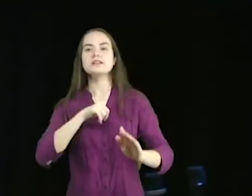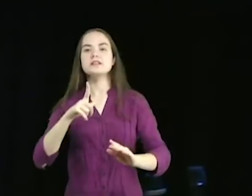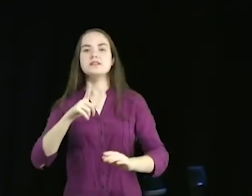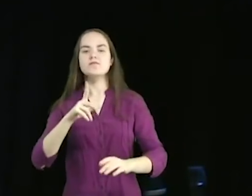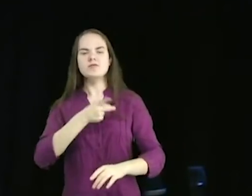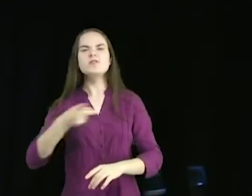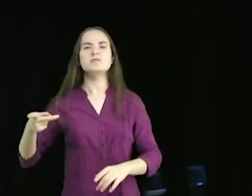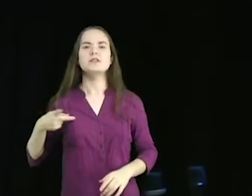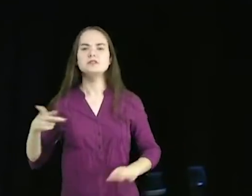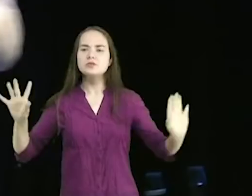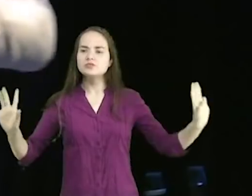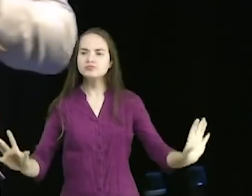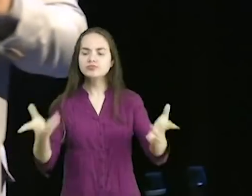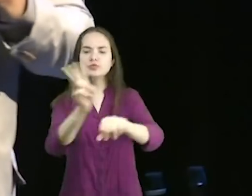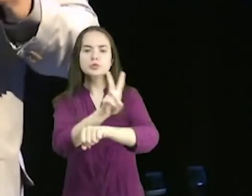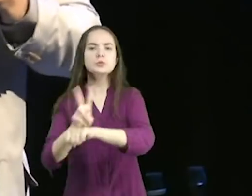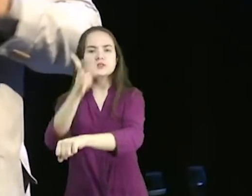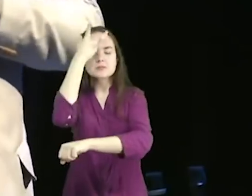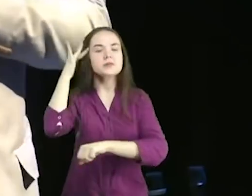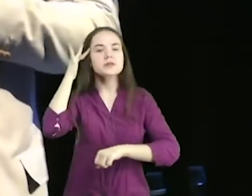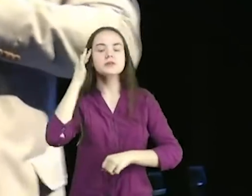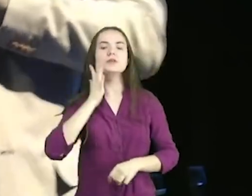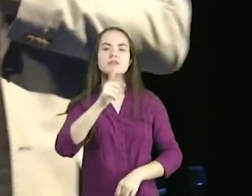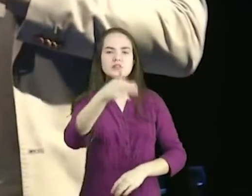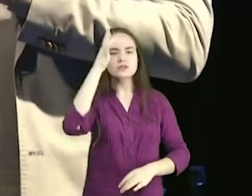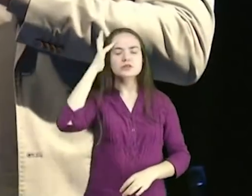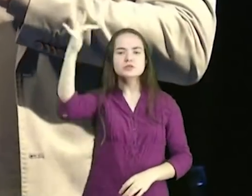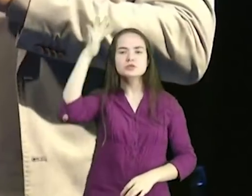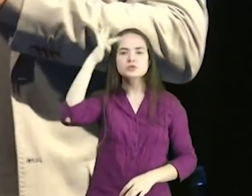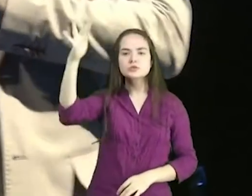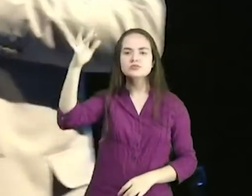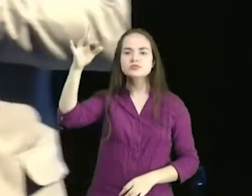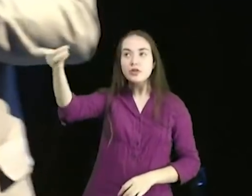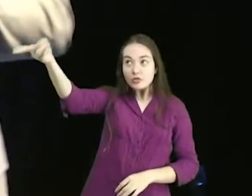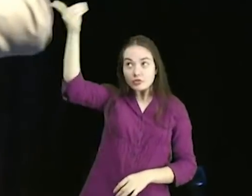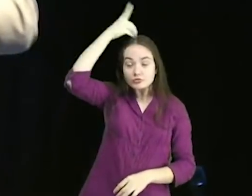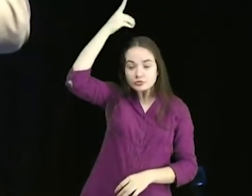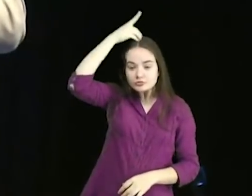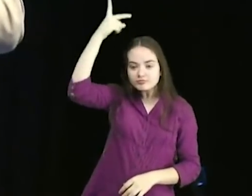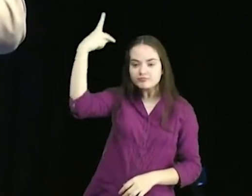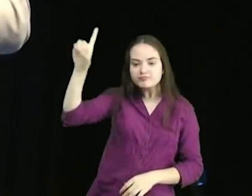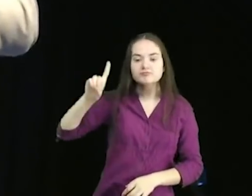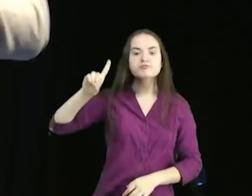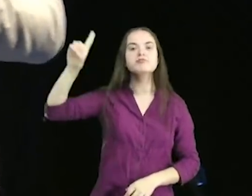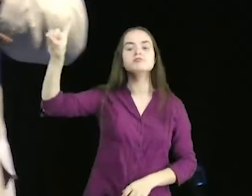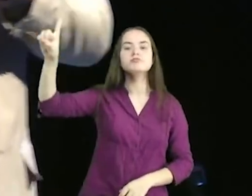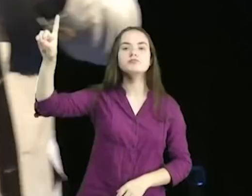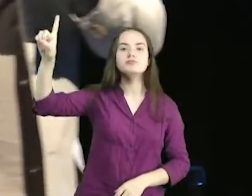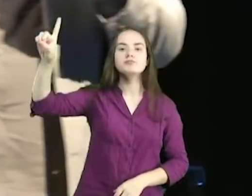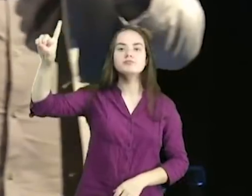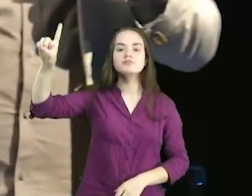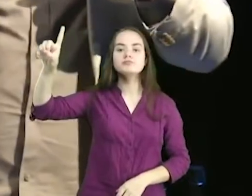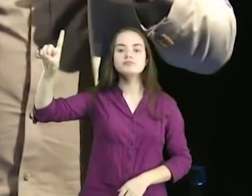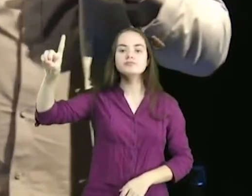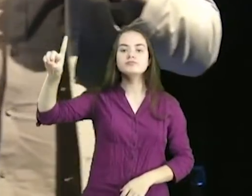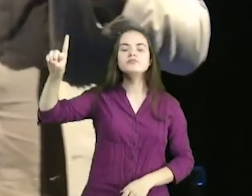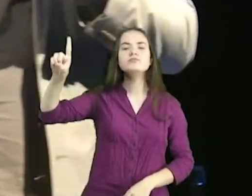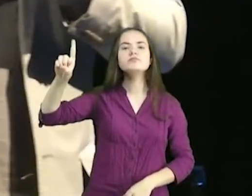que move multidões, se você sonha com os dons operando em você, gente, isso basta